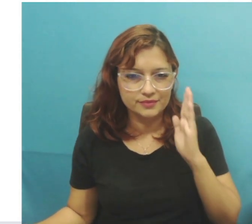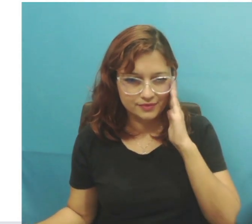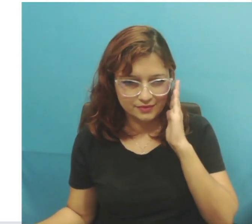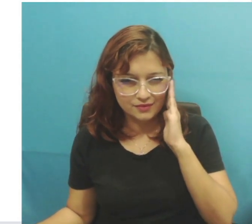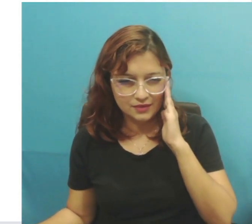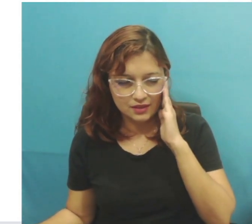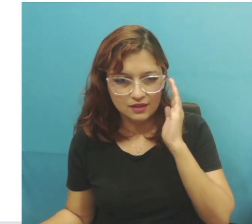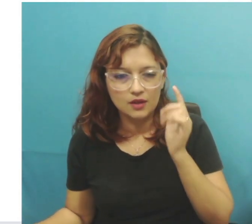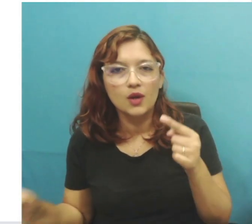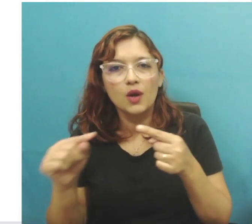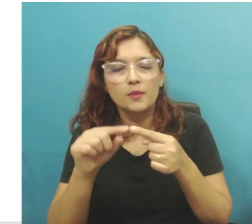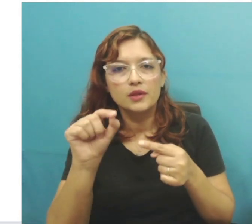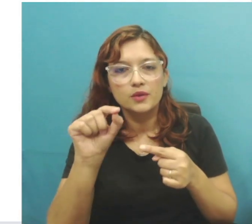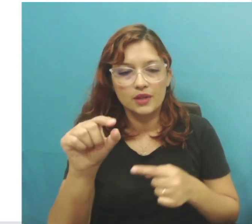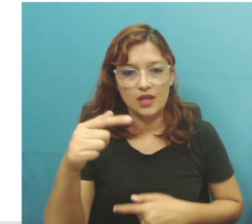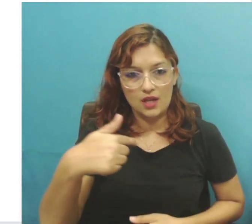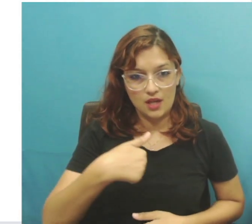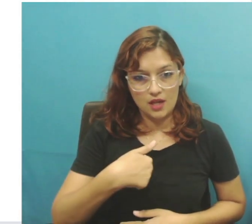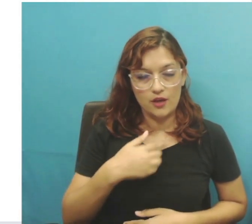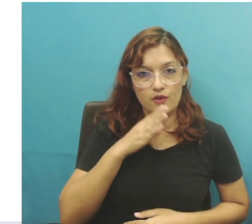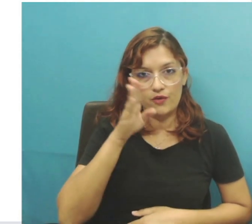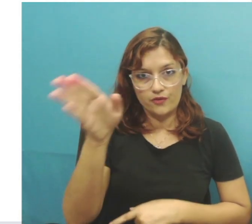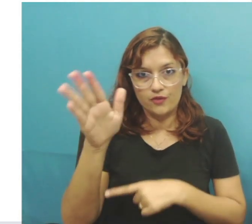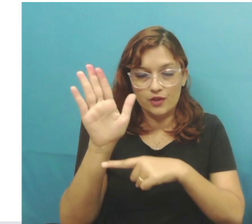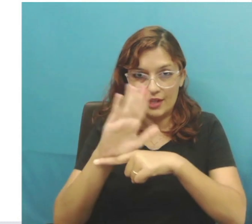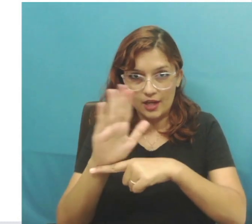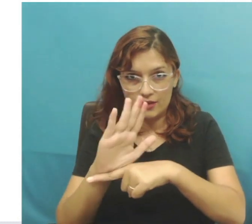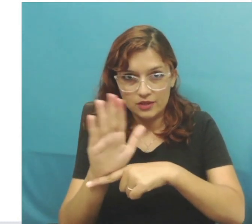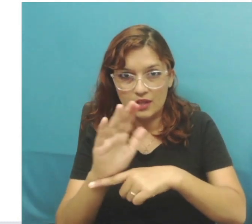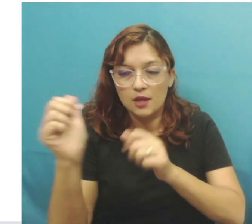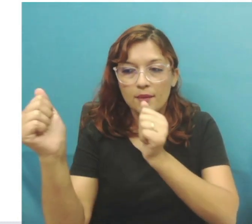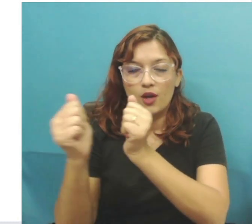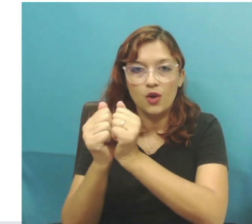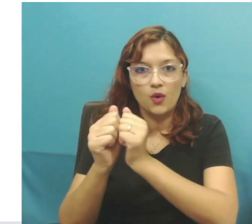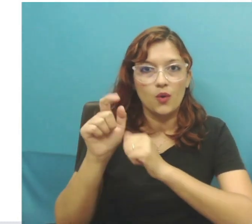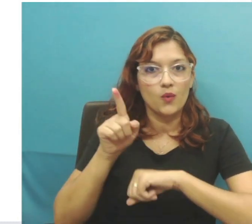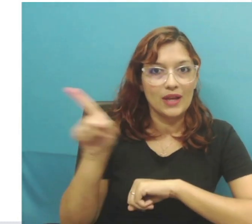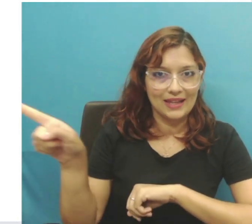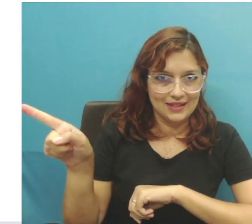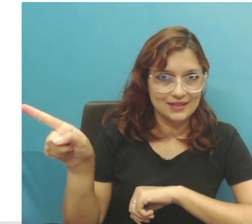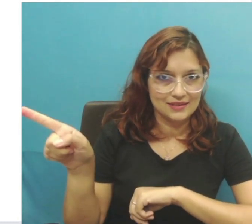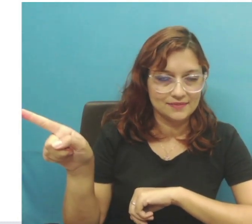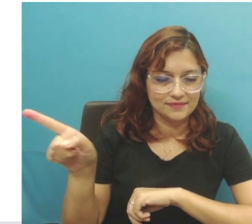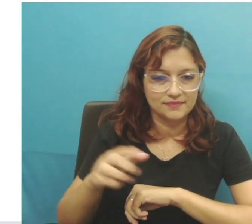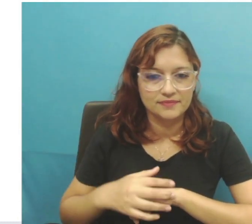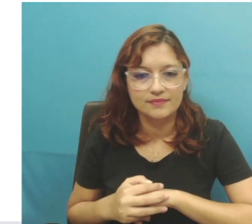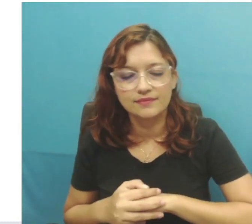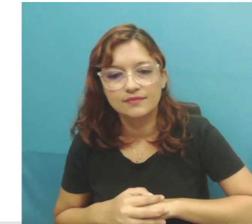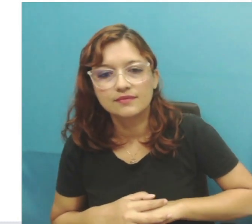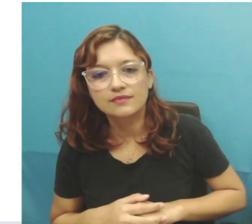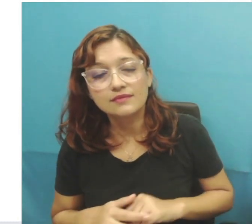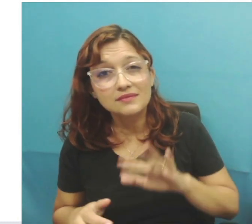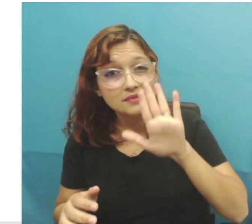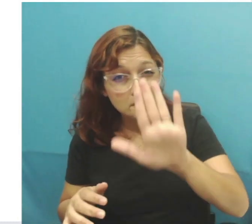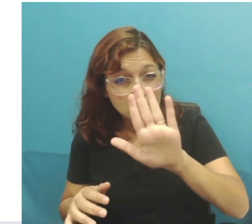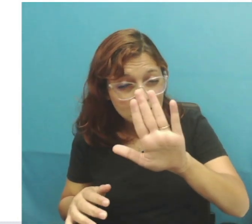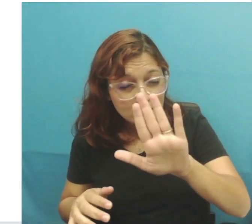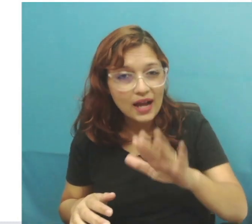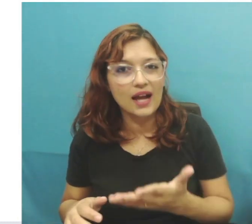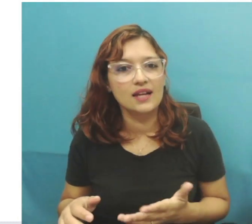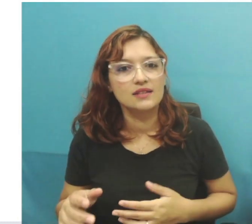é um pronome. Entendeu? Eu fui ao cinema com ele.